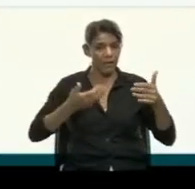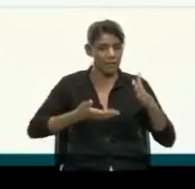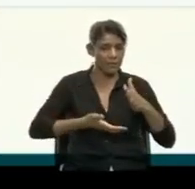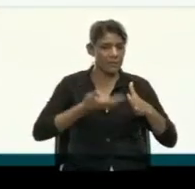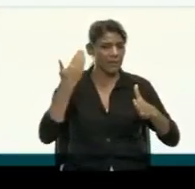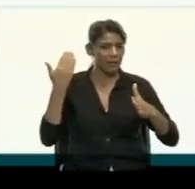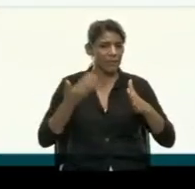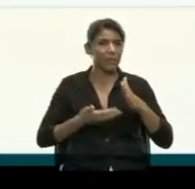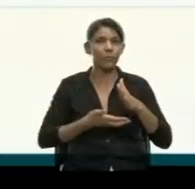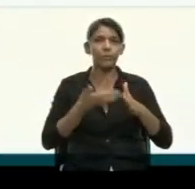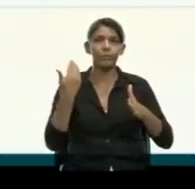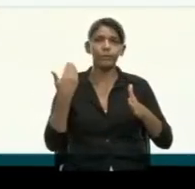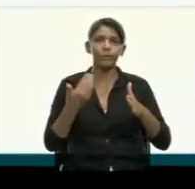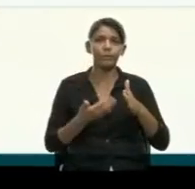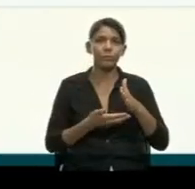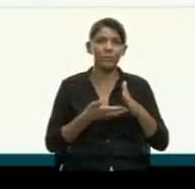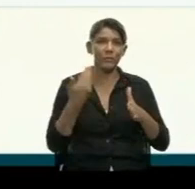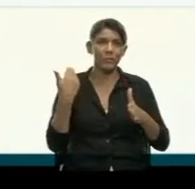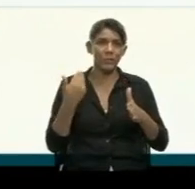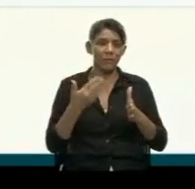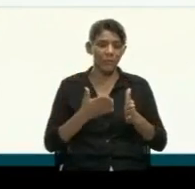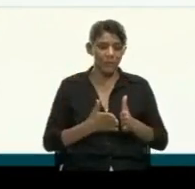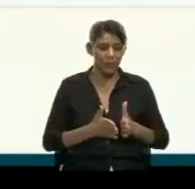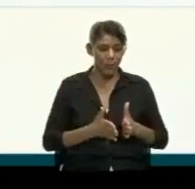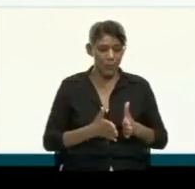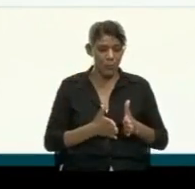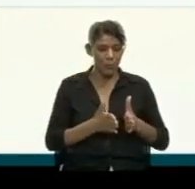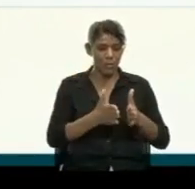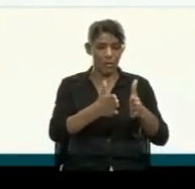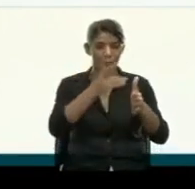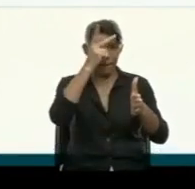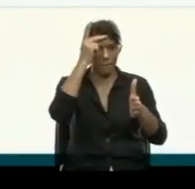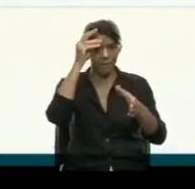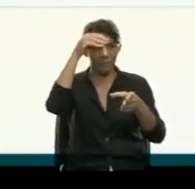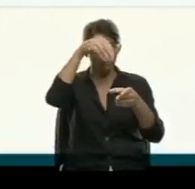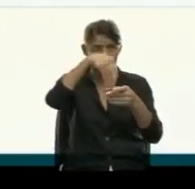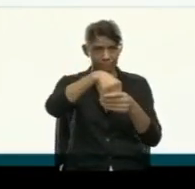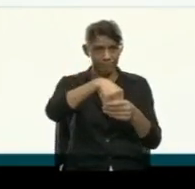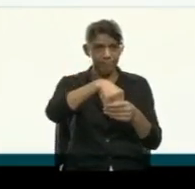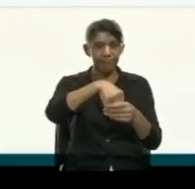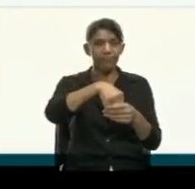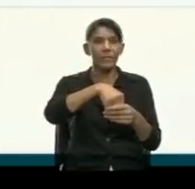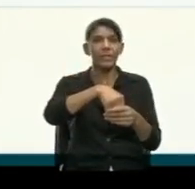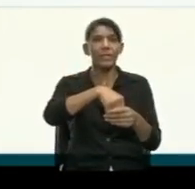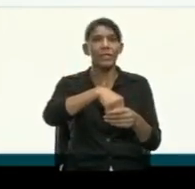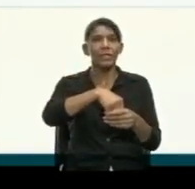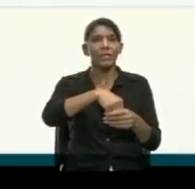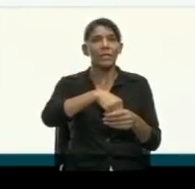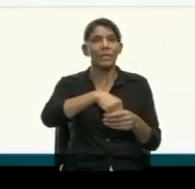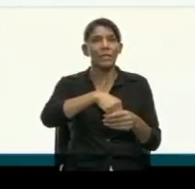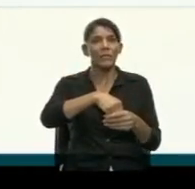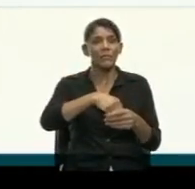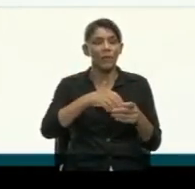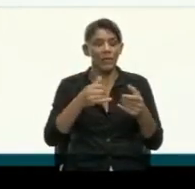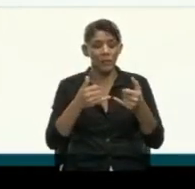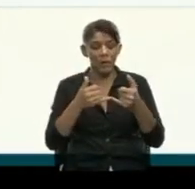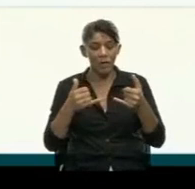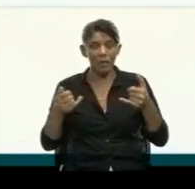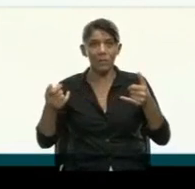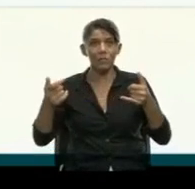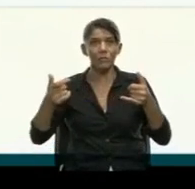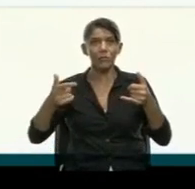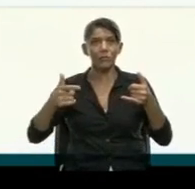a gente vai abrir essa vala para os trabalhadores poderem trabalhar ali dentro. Traço a linha de